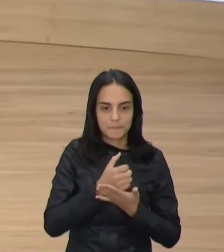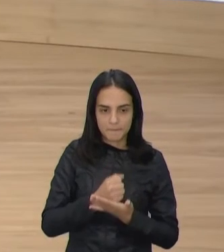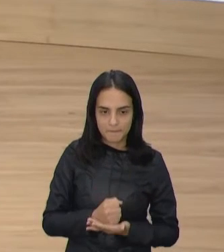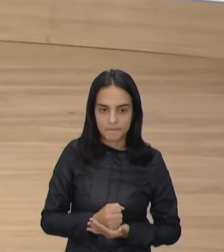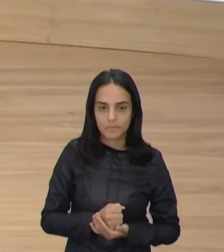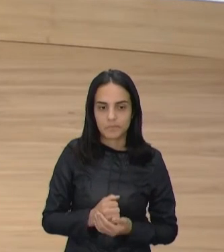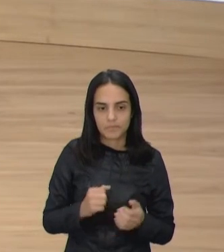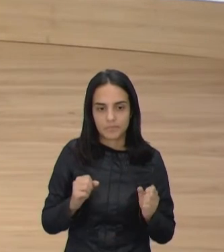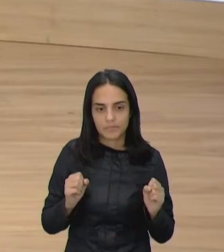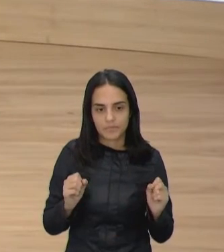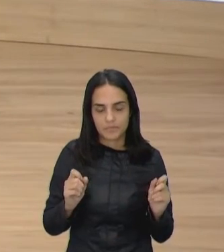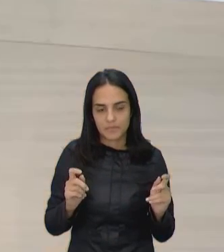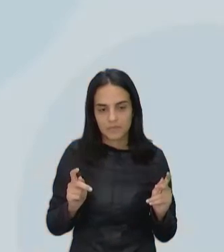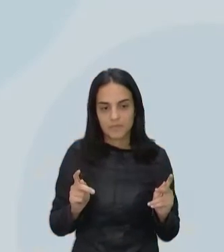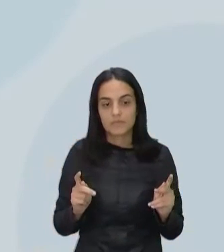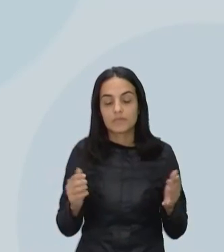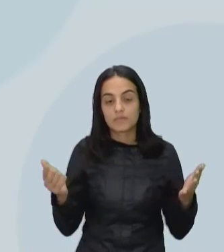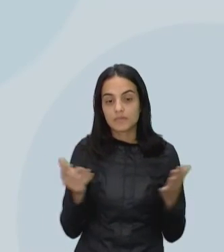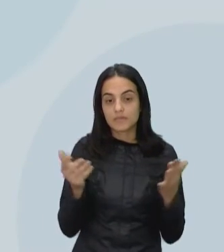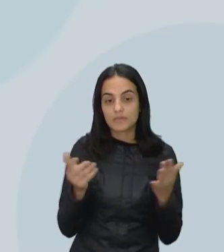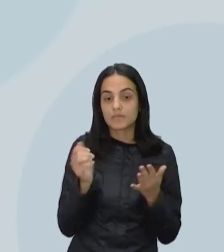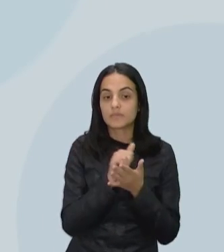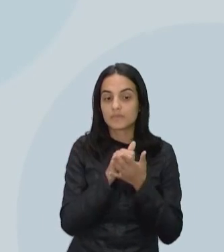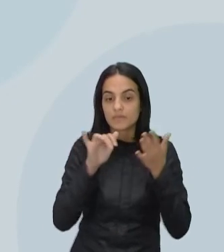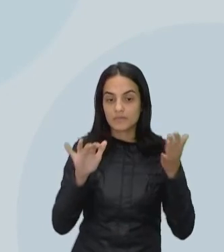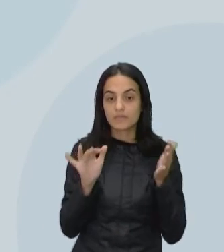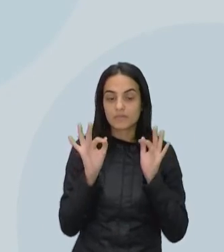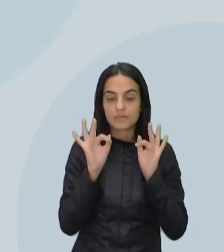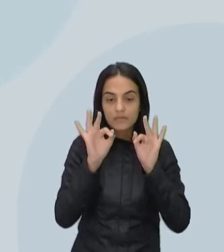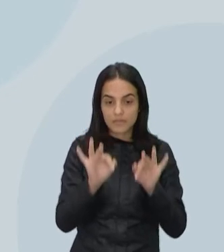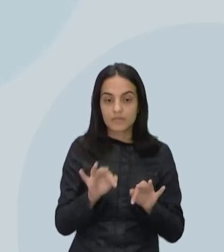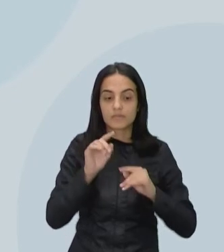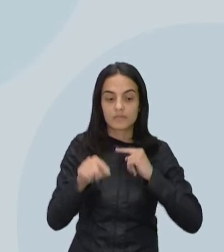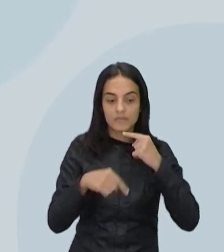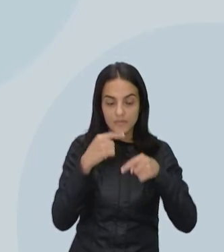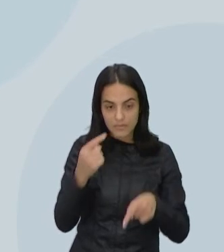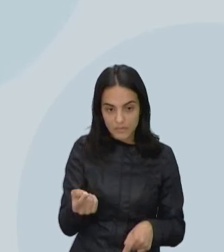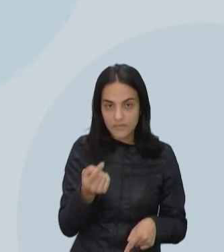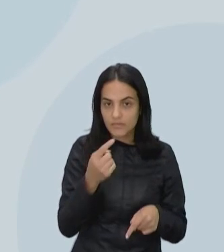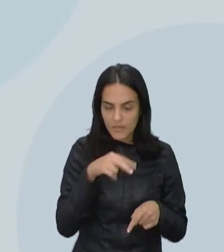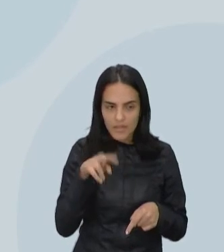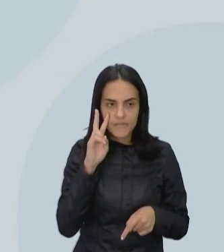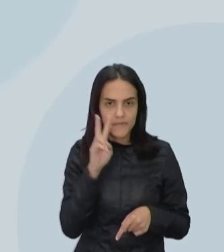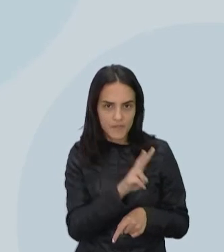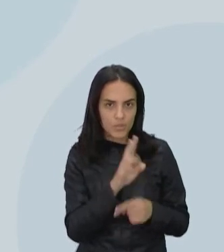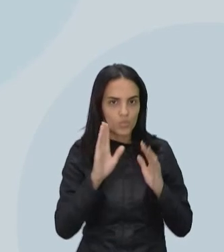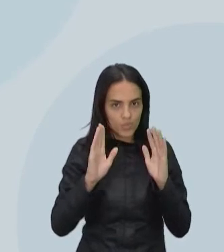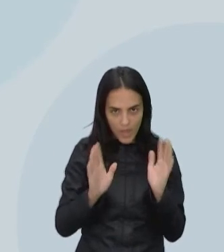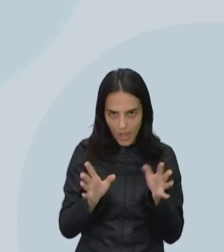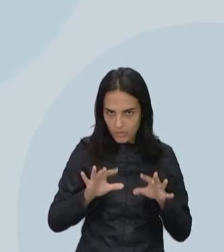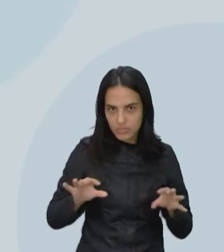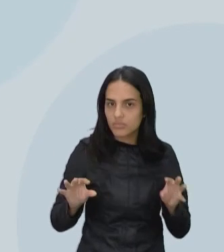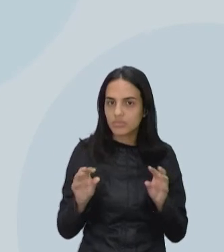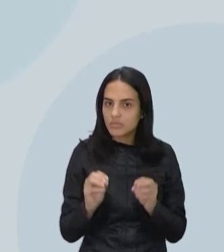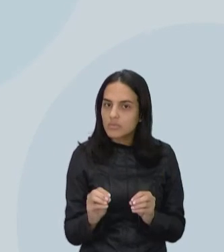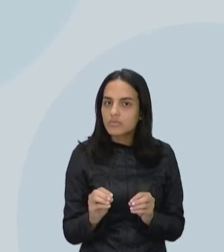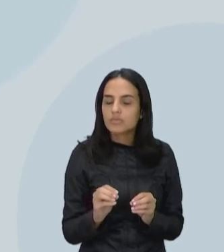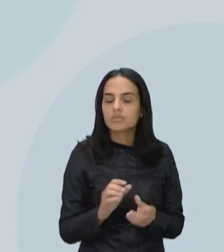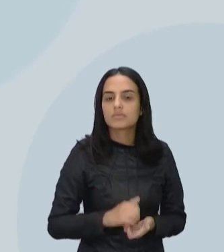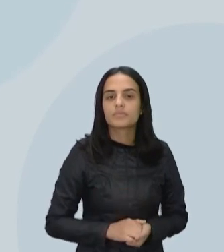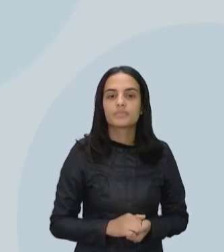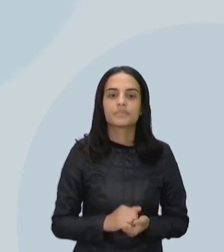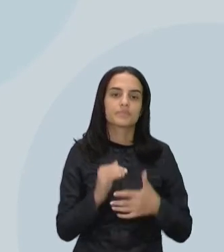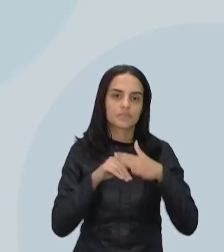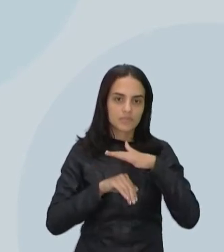verdade? Então aí nós vamos pegar uma atividade final, depois que tudo que nós vimos aí, né? Vários dados nós fizemos a